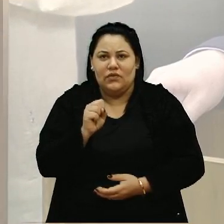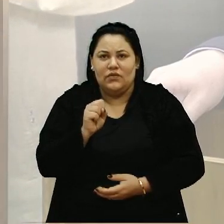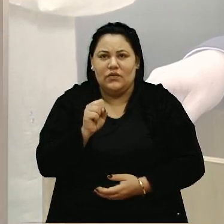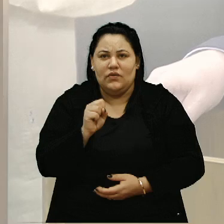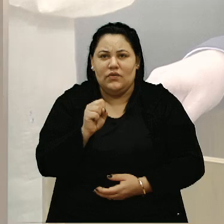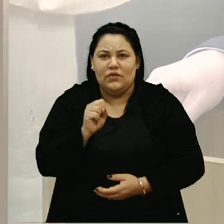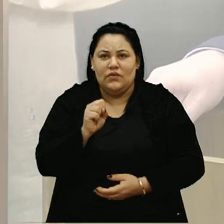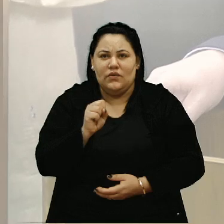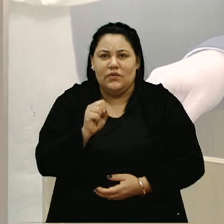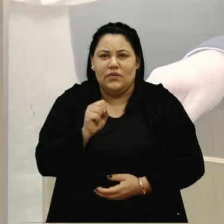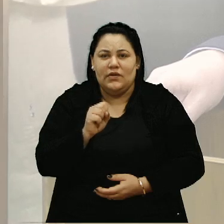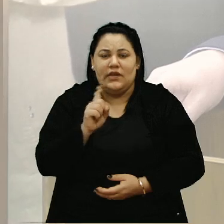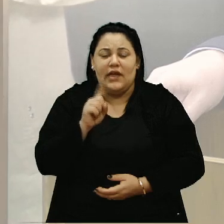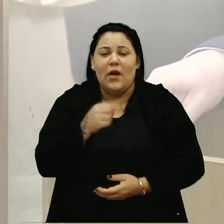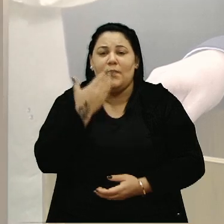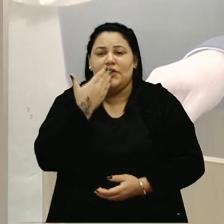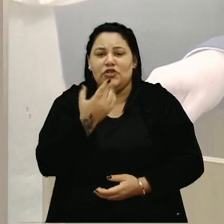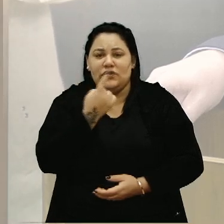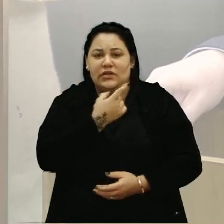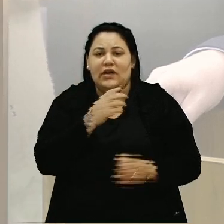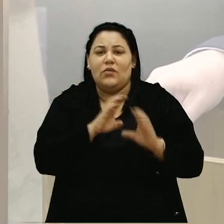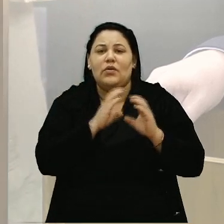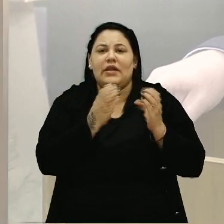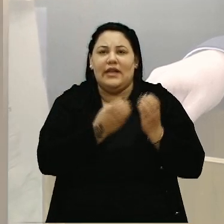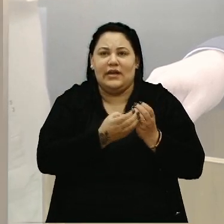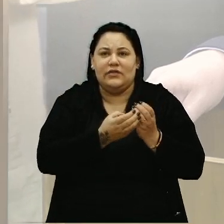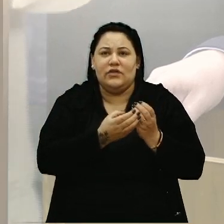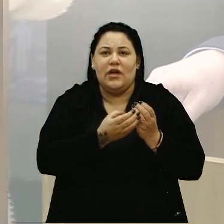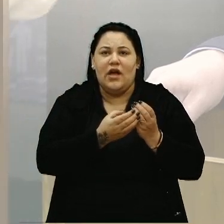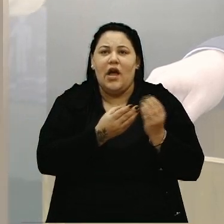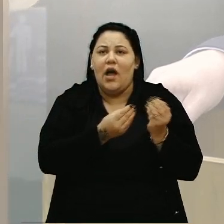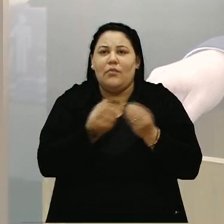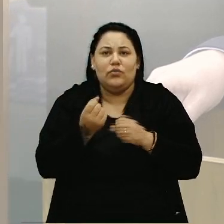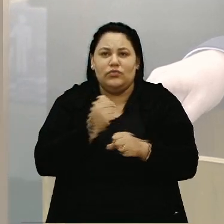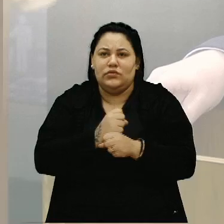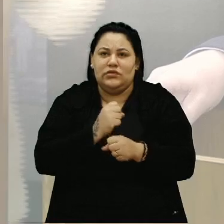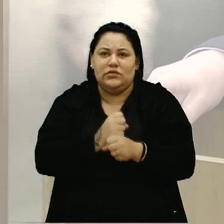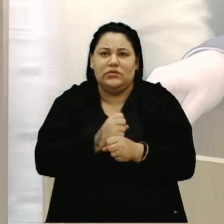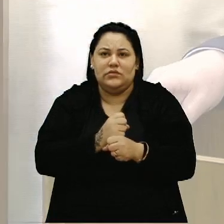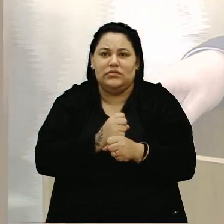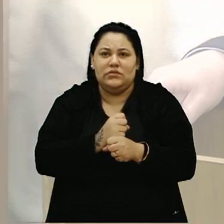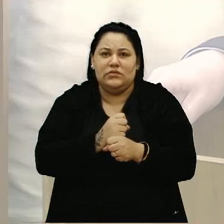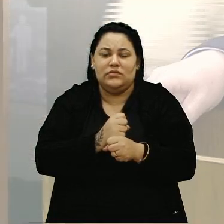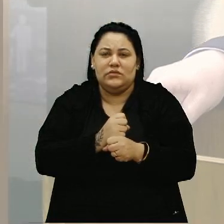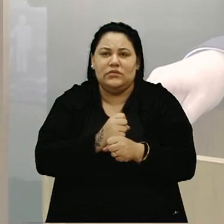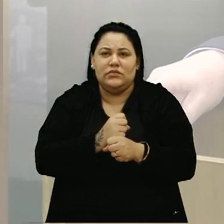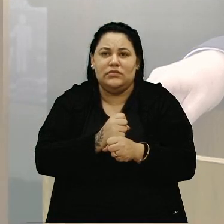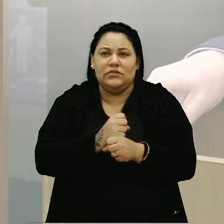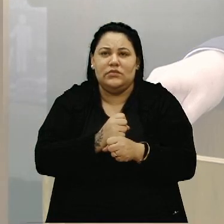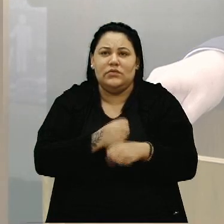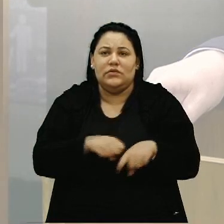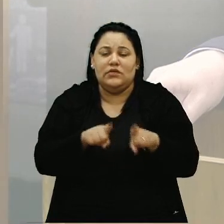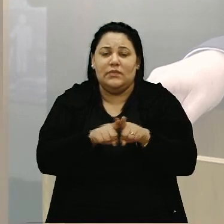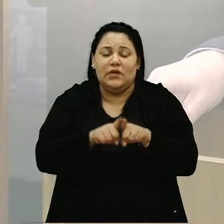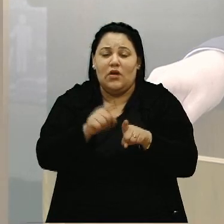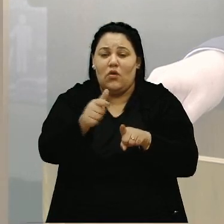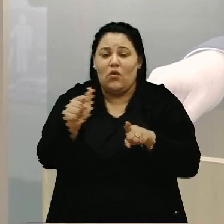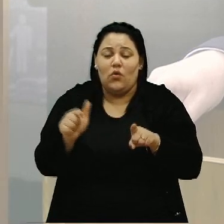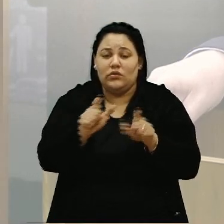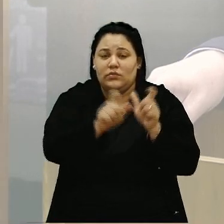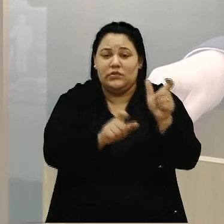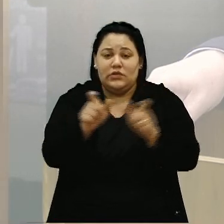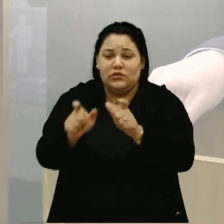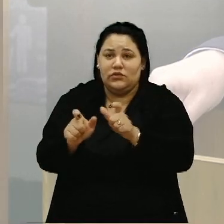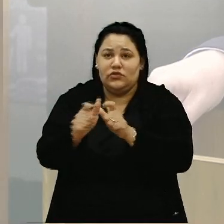uma reivindicação daquela comunidade há muitos anos. Assim como outros moradores de outros